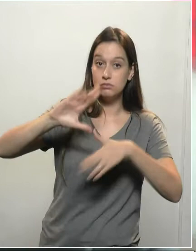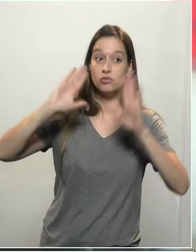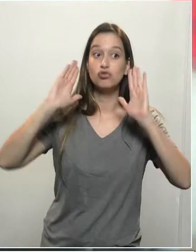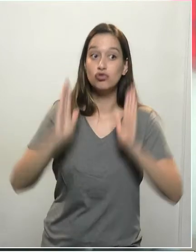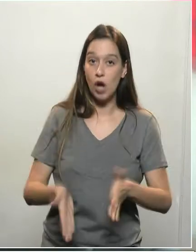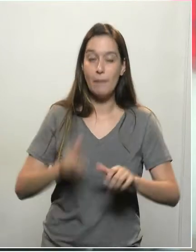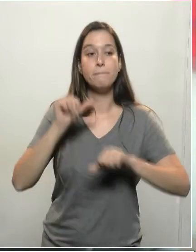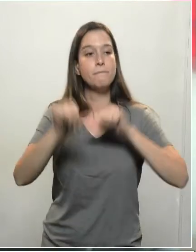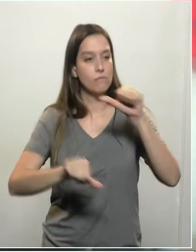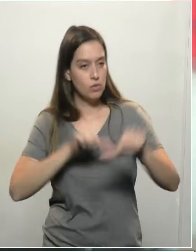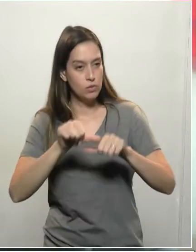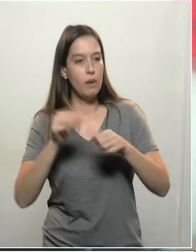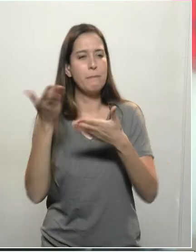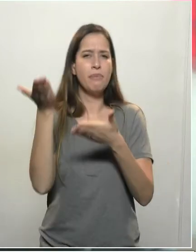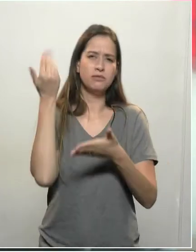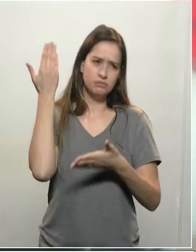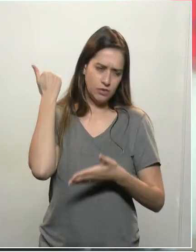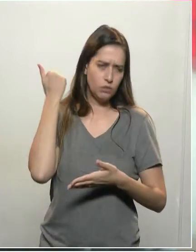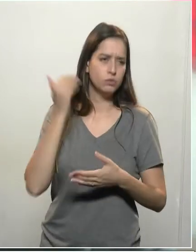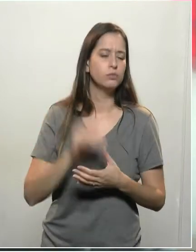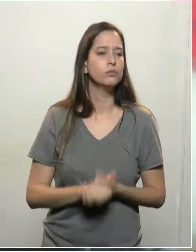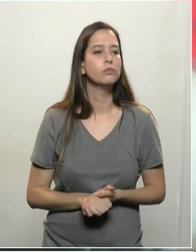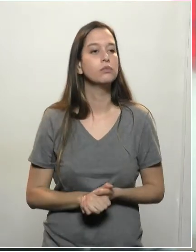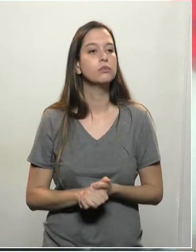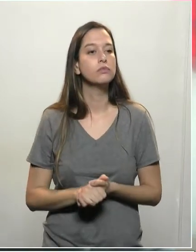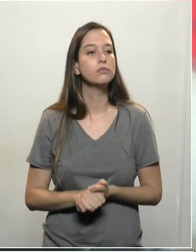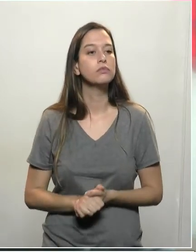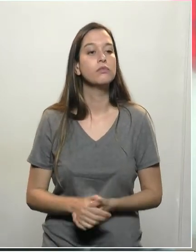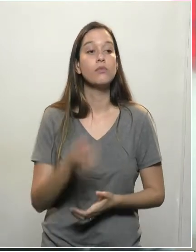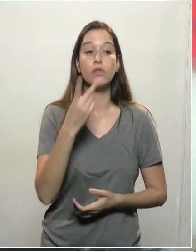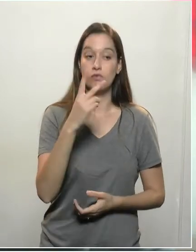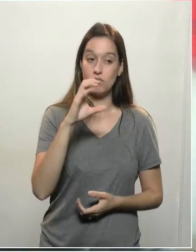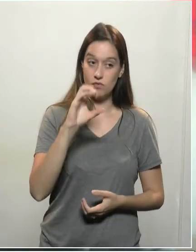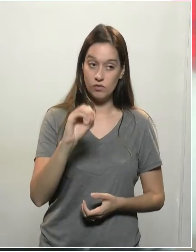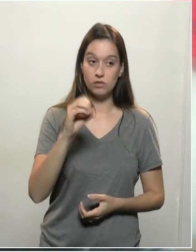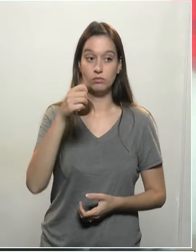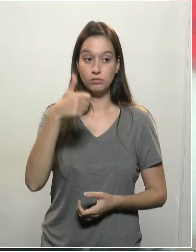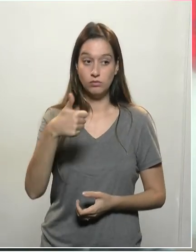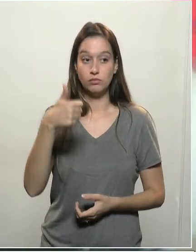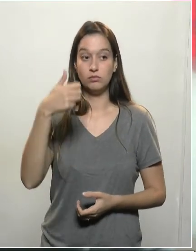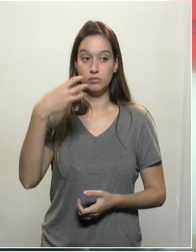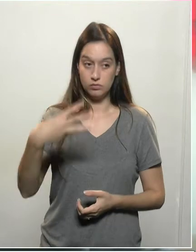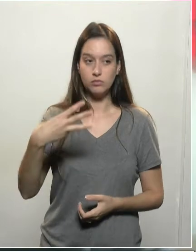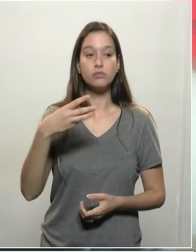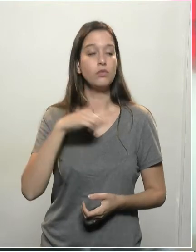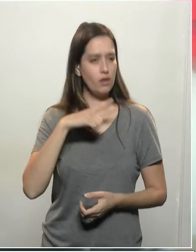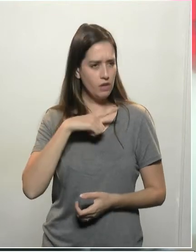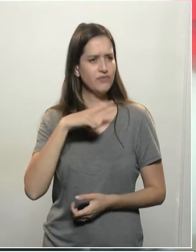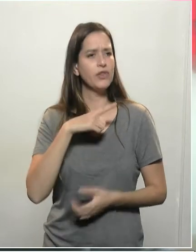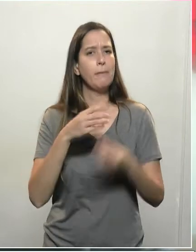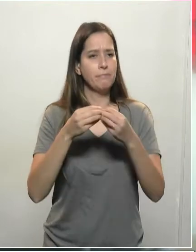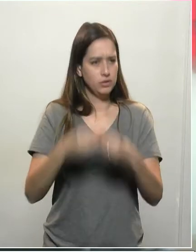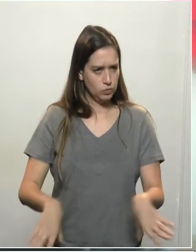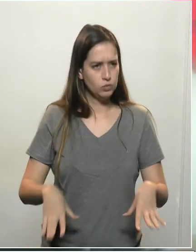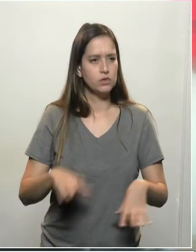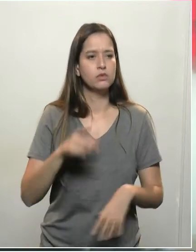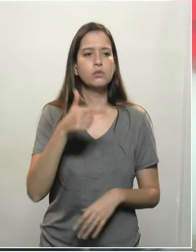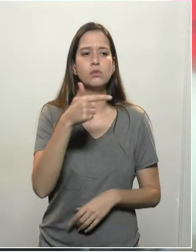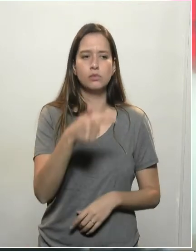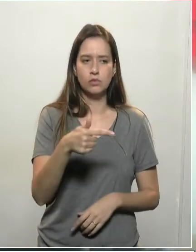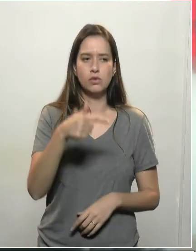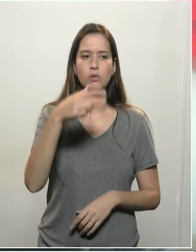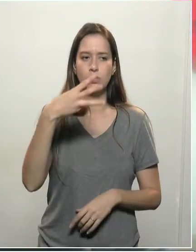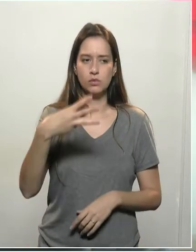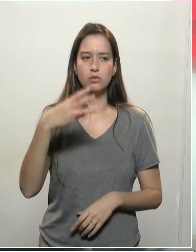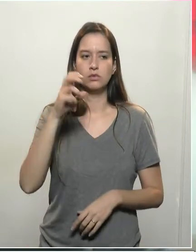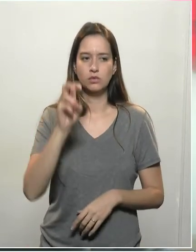teve, como nós dissemos em 2013, um prejuízo de cerca de 750 milhões de reais quando vendeu as suas ações a um